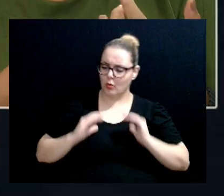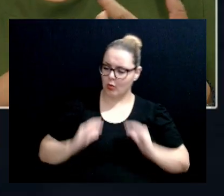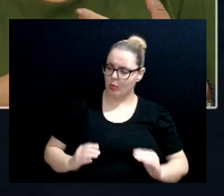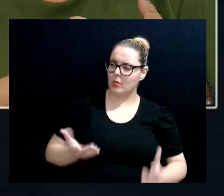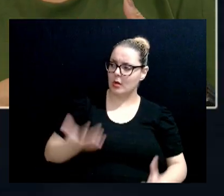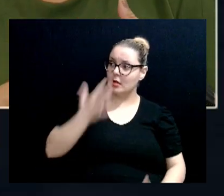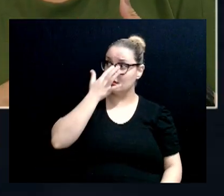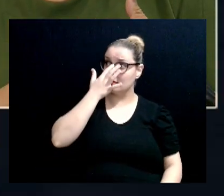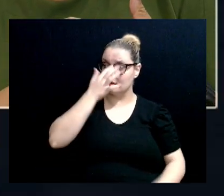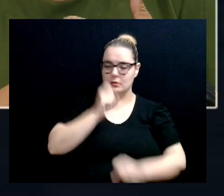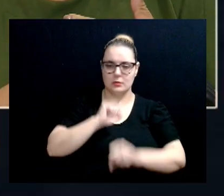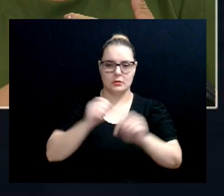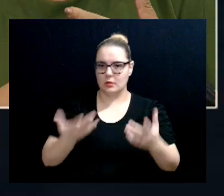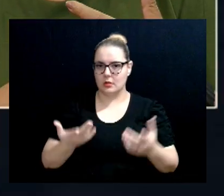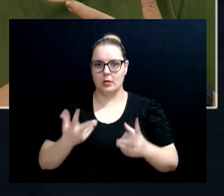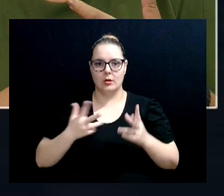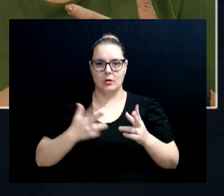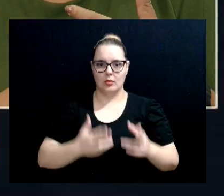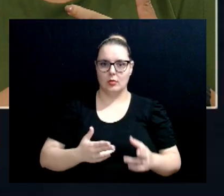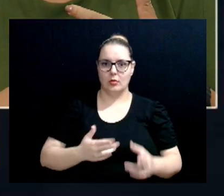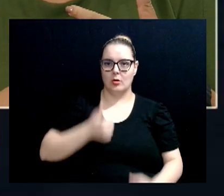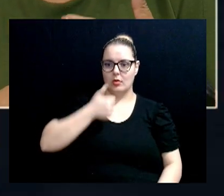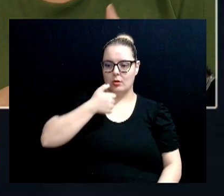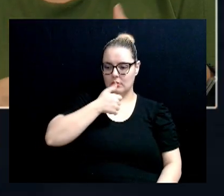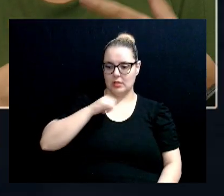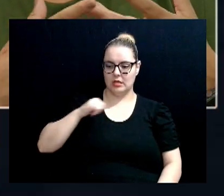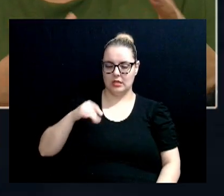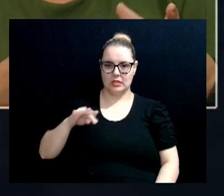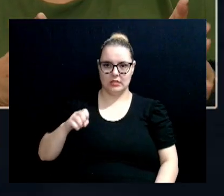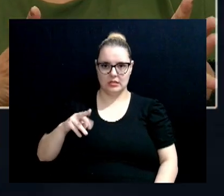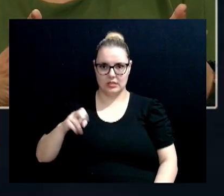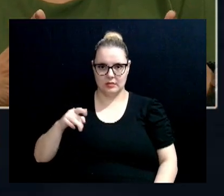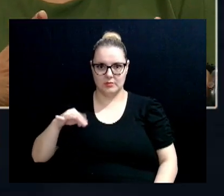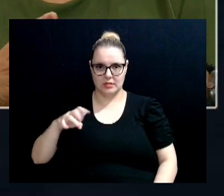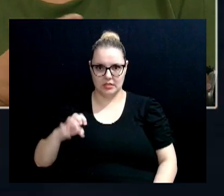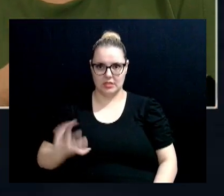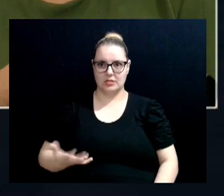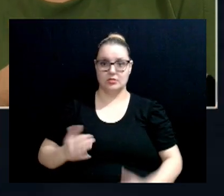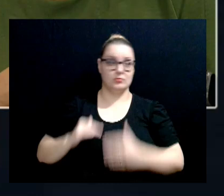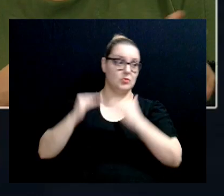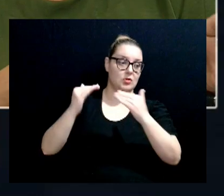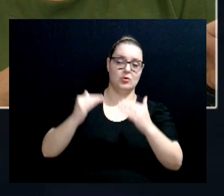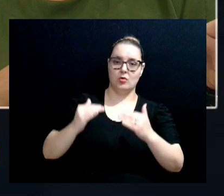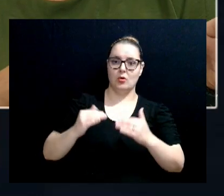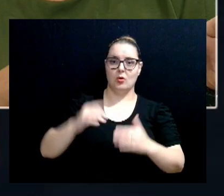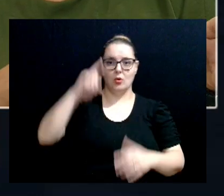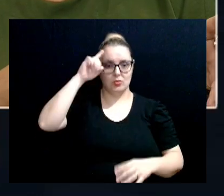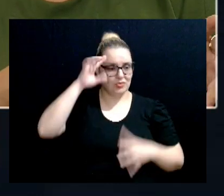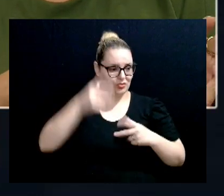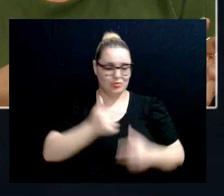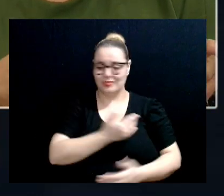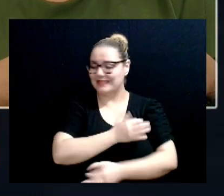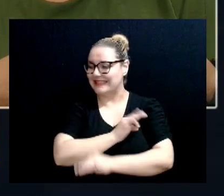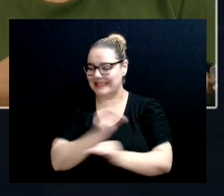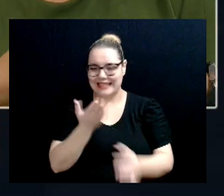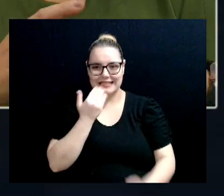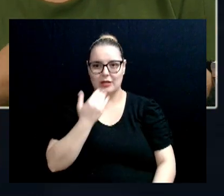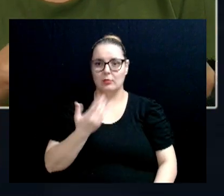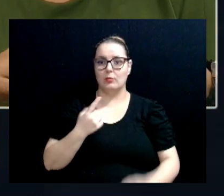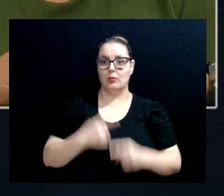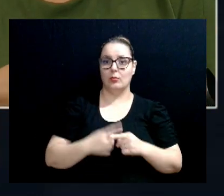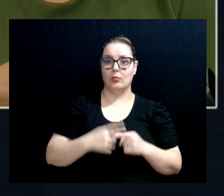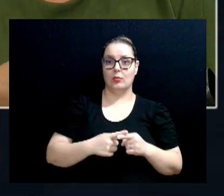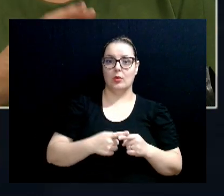como aquele jejum excessivo, né? Às vezes a pessoa passa o dia todo sem comer, porque ela comeu um pouco demais ontem, então